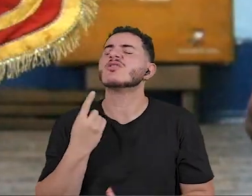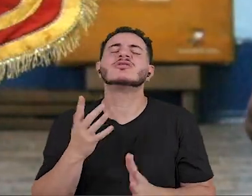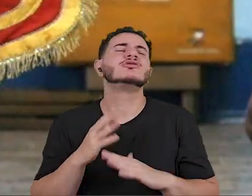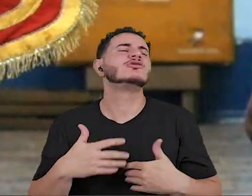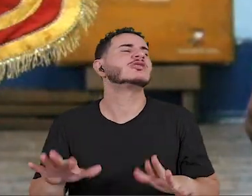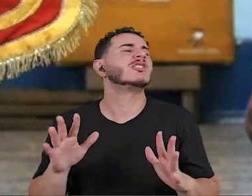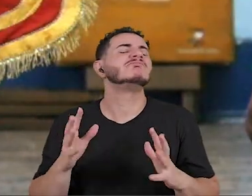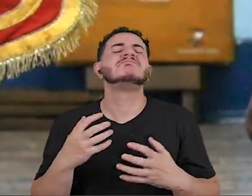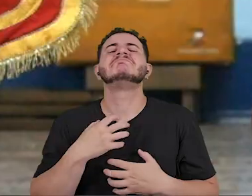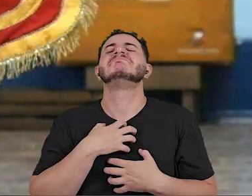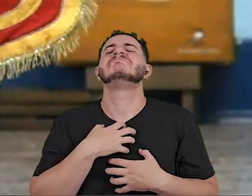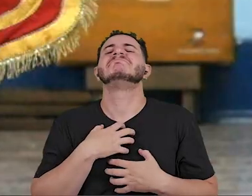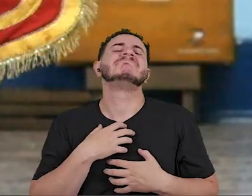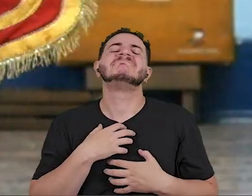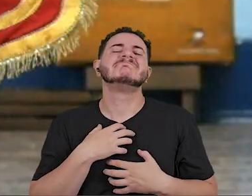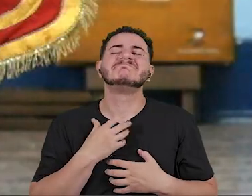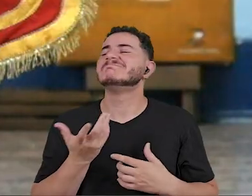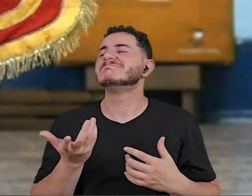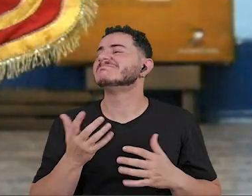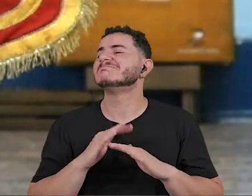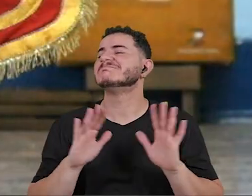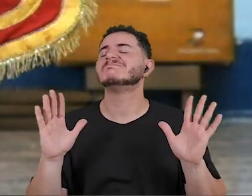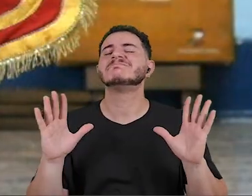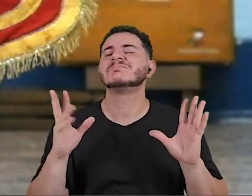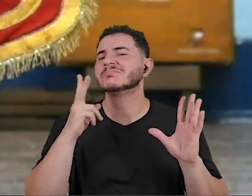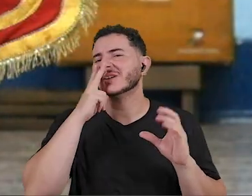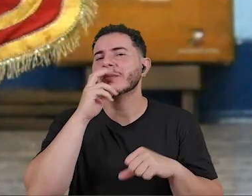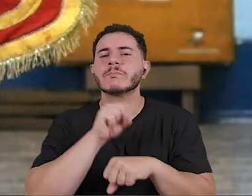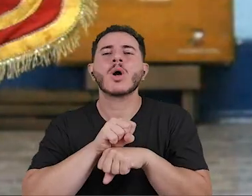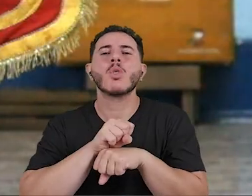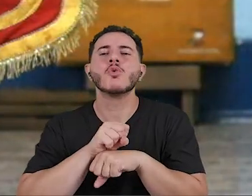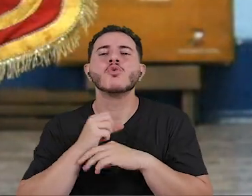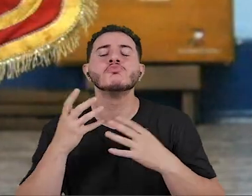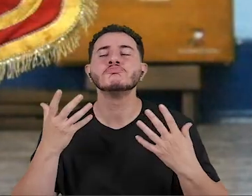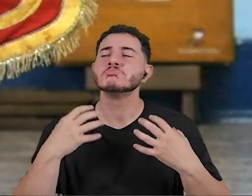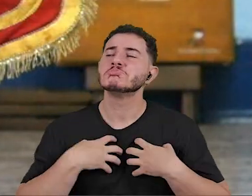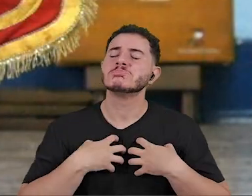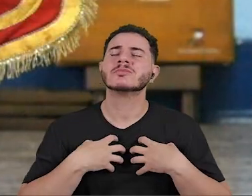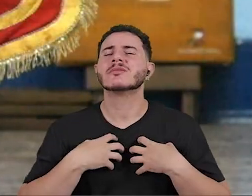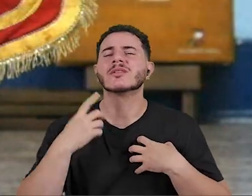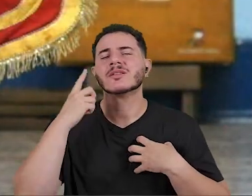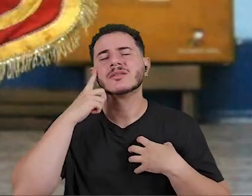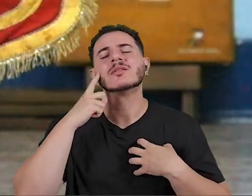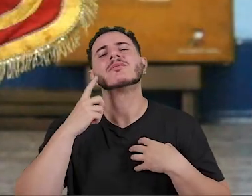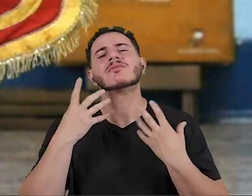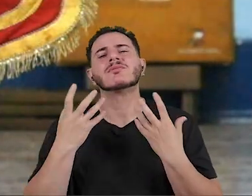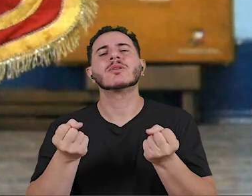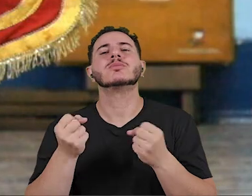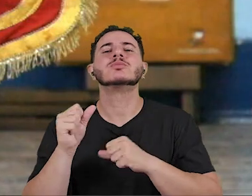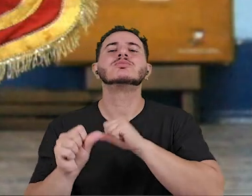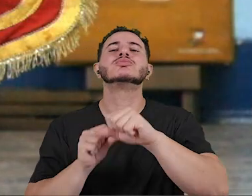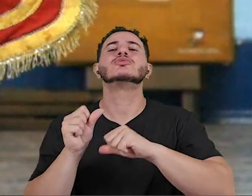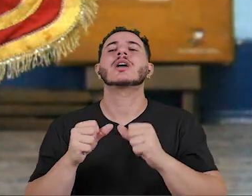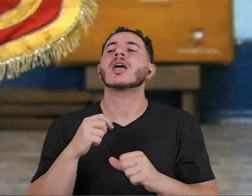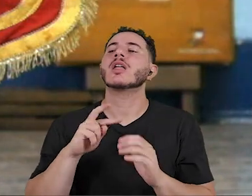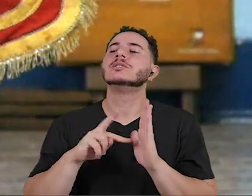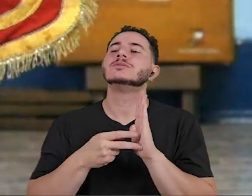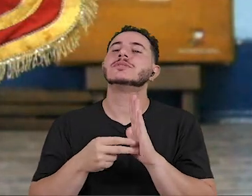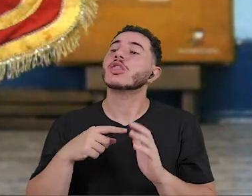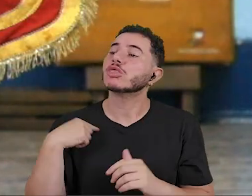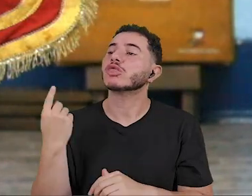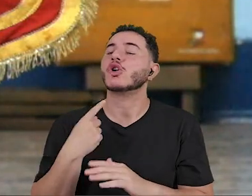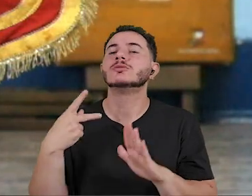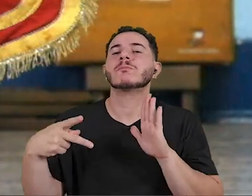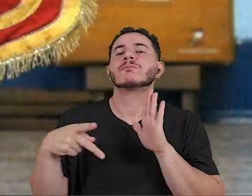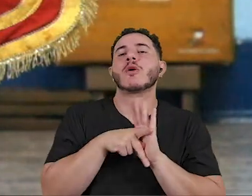outra coisa. Então, a partir disso, a gente começa a construir o nosso Carnaval. Né? No caso, a gente não desfila em